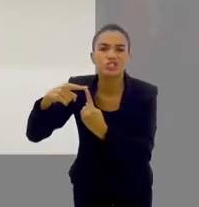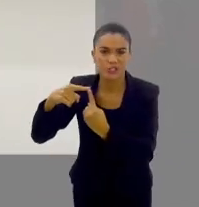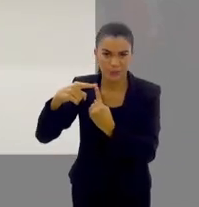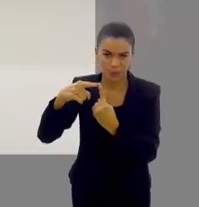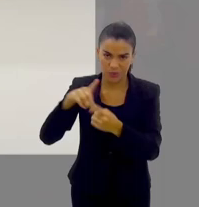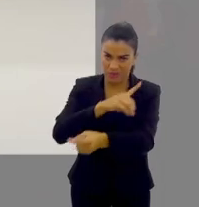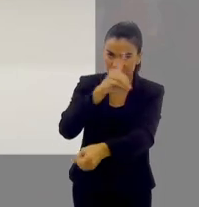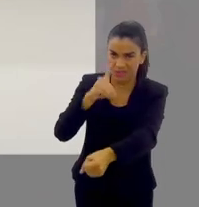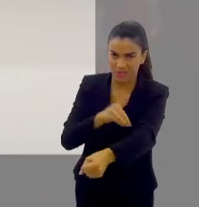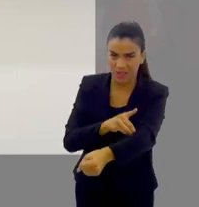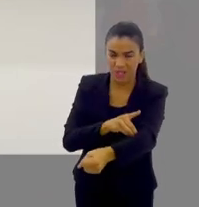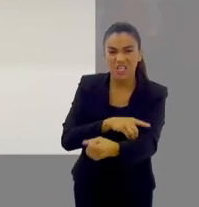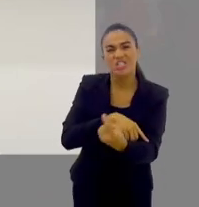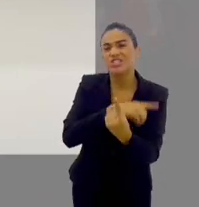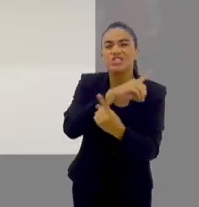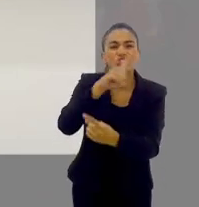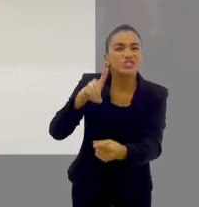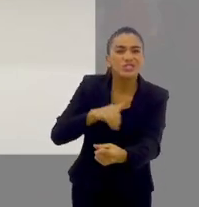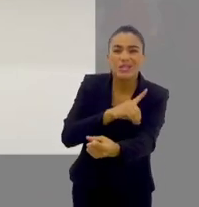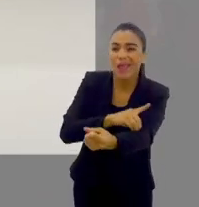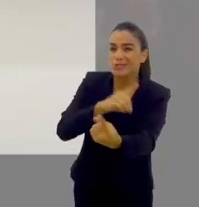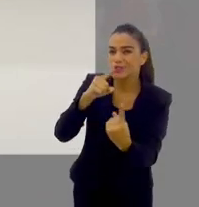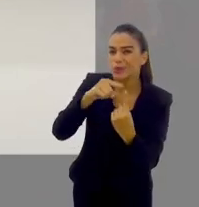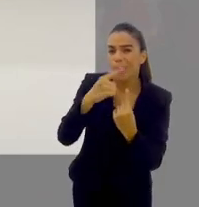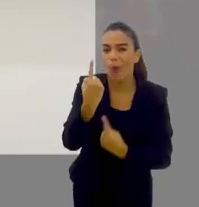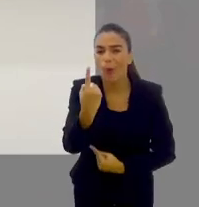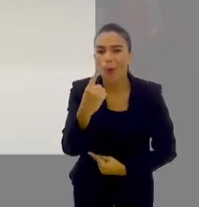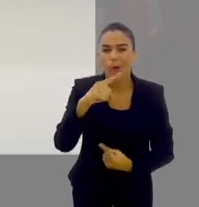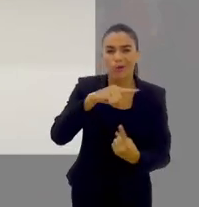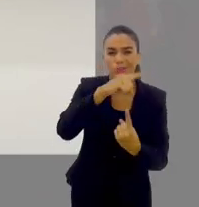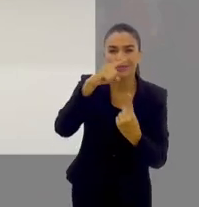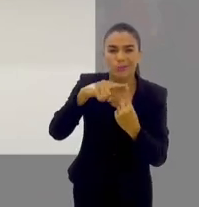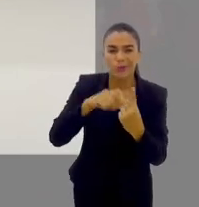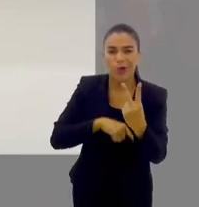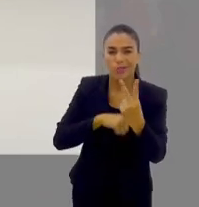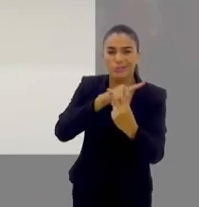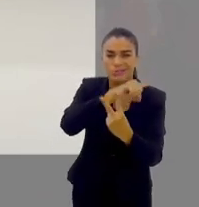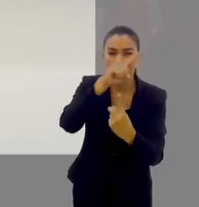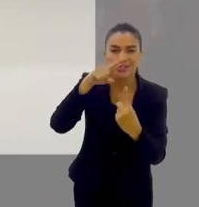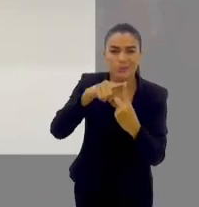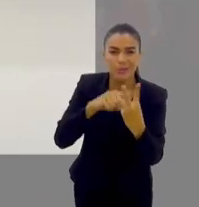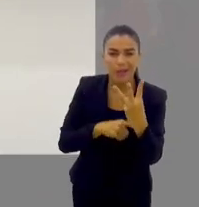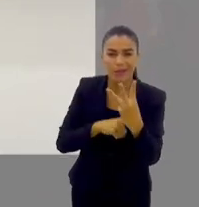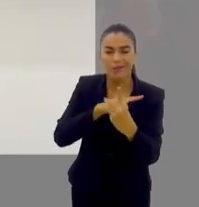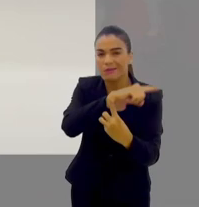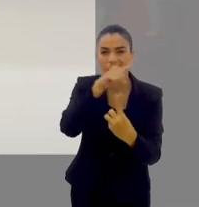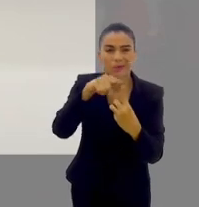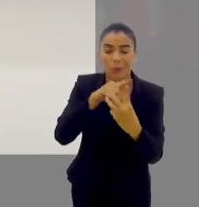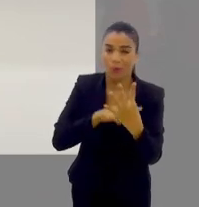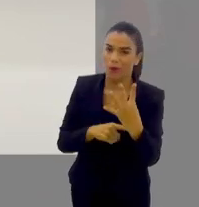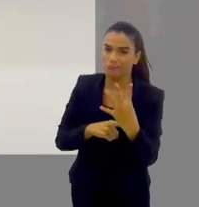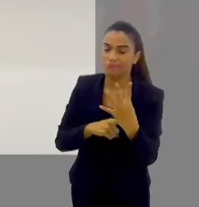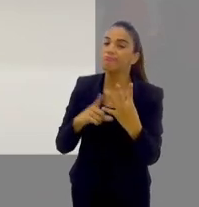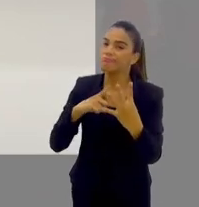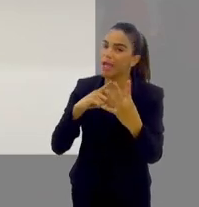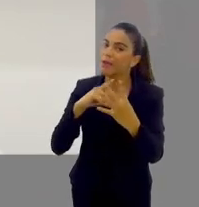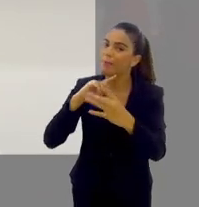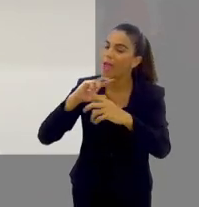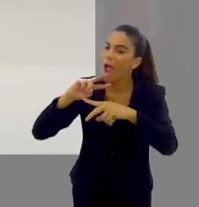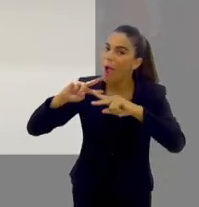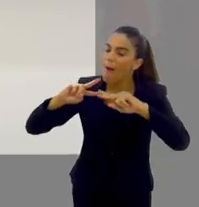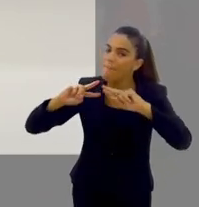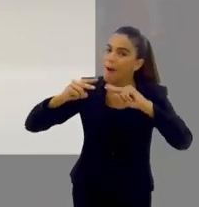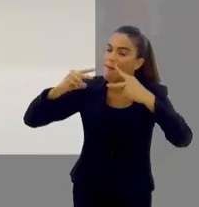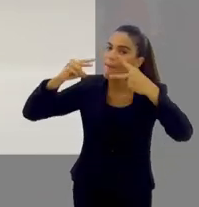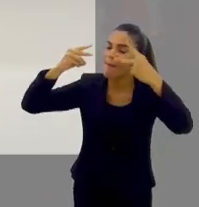A gente, o Banos fala tipo 1, sorotipo 2, sorotipo 3, sorotipo 4. Existe também a evolução